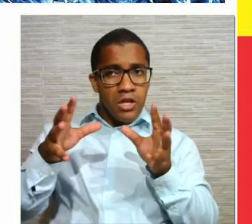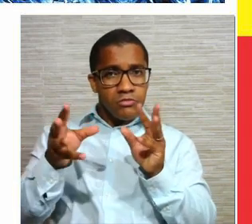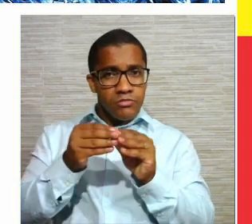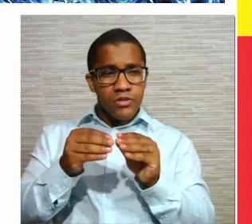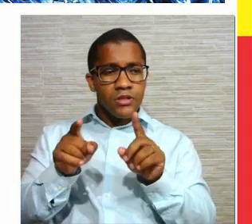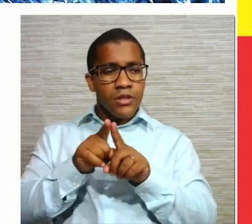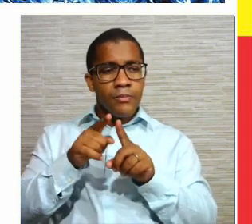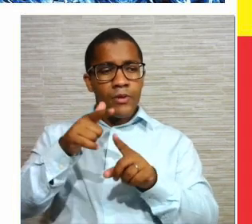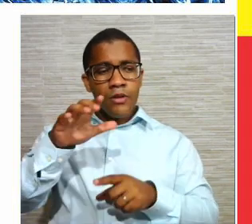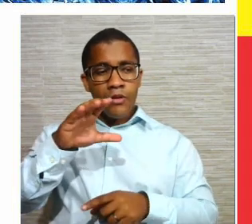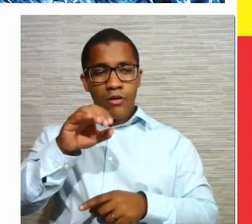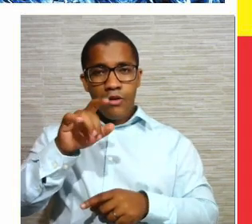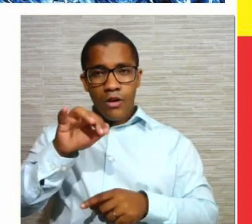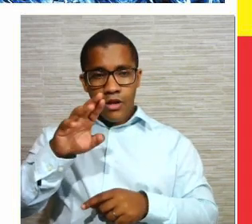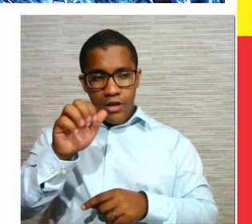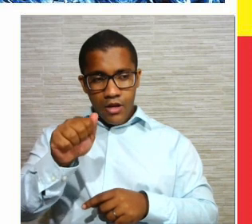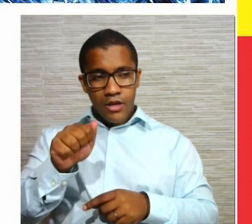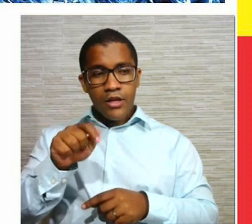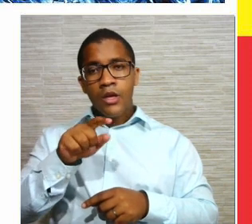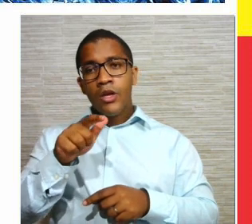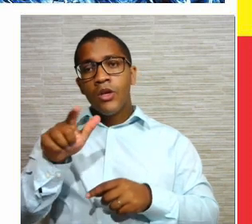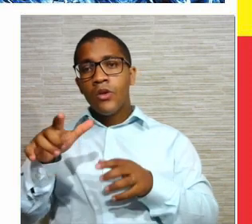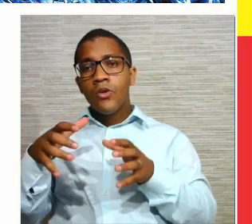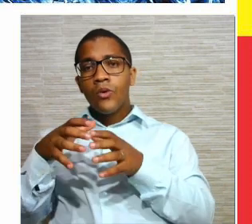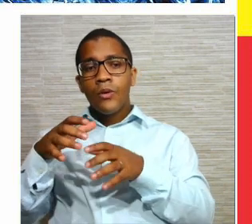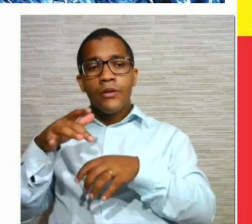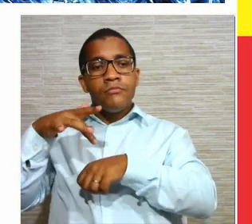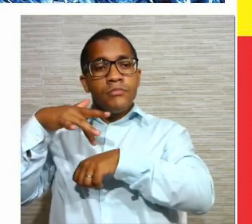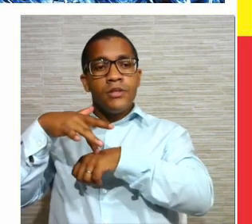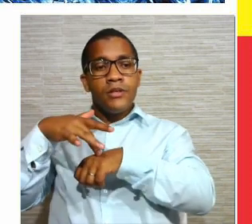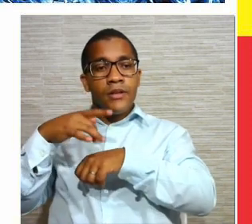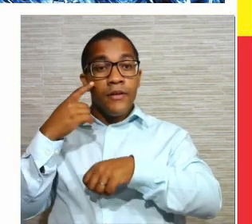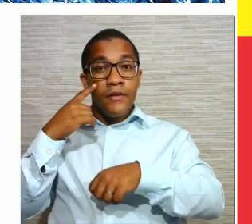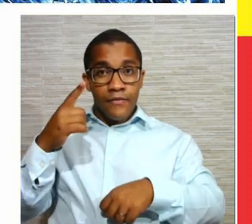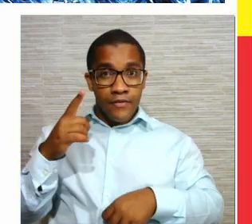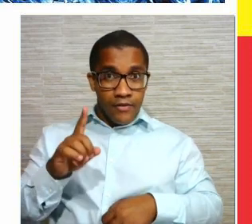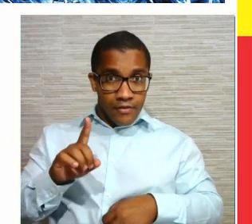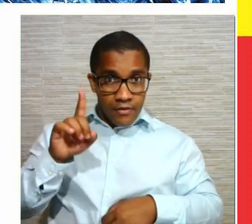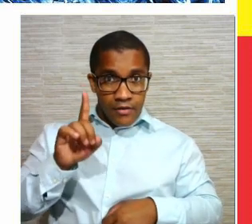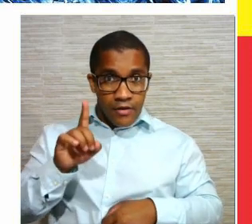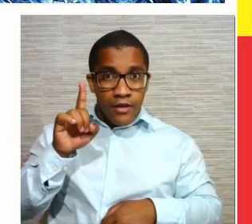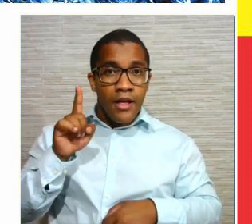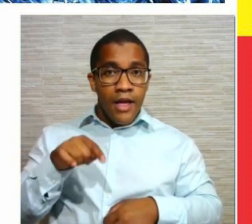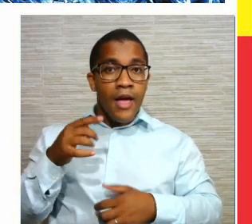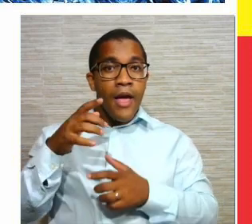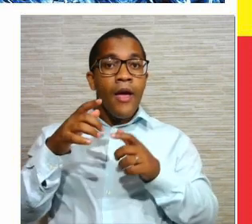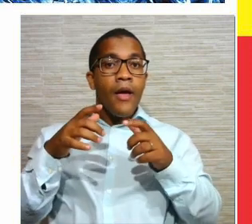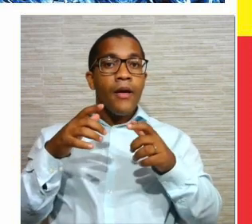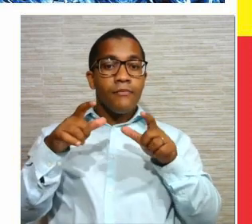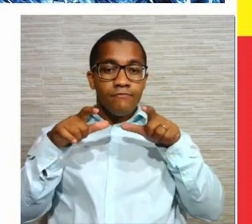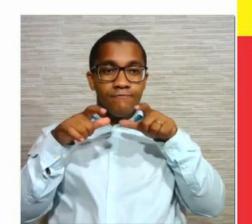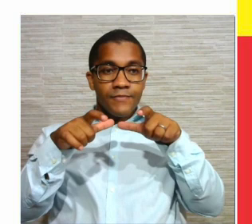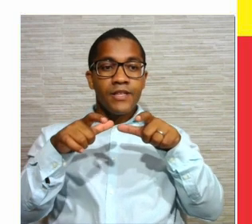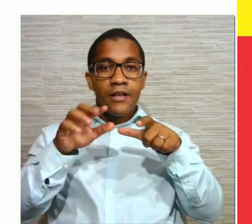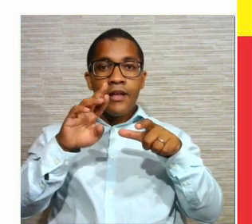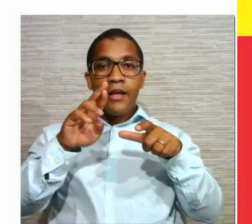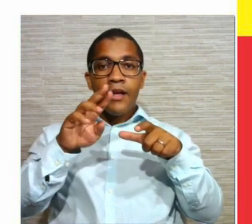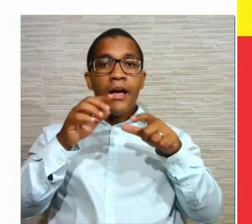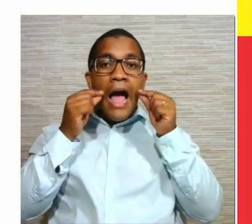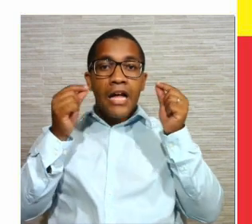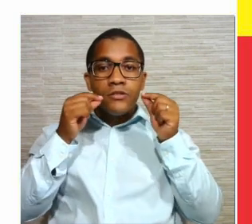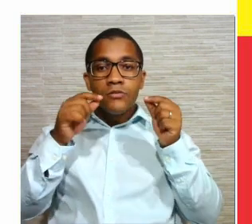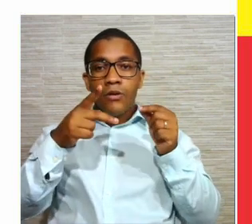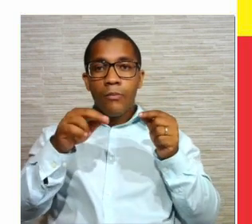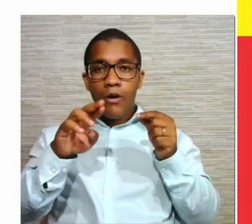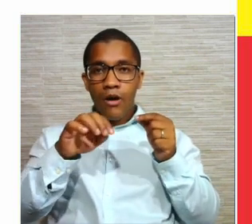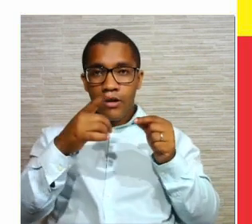também Cólera e Os Inocentes. Esse aí na foto que vocês estão vendo é um dos álbuns do Ratos do Porão. Em